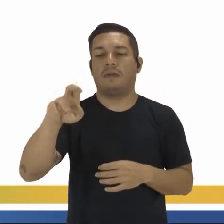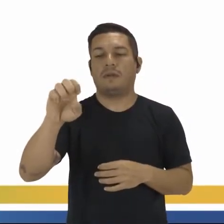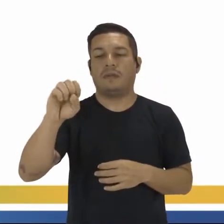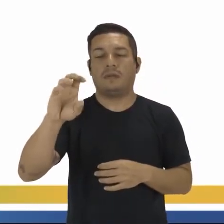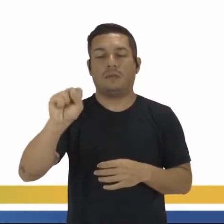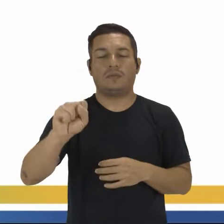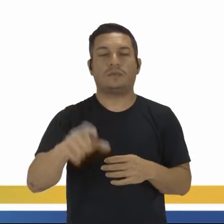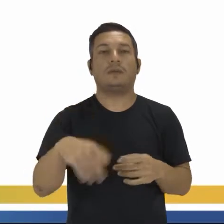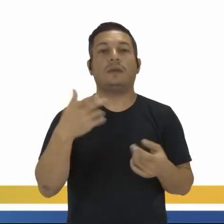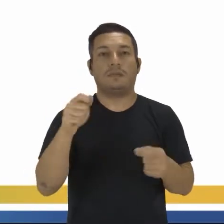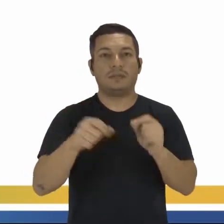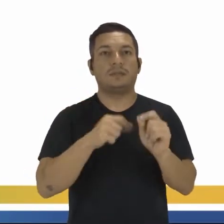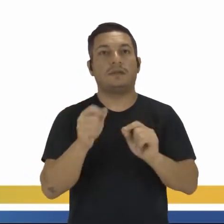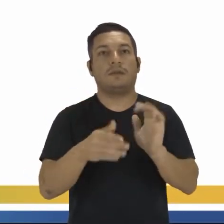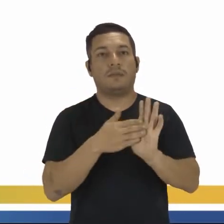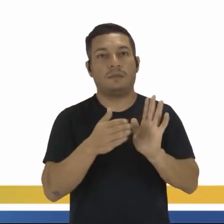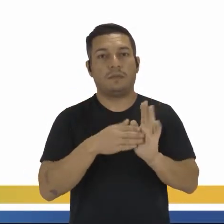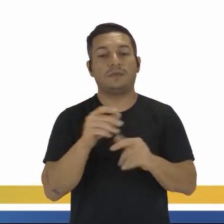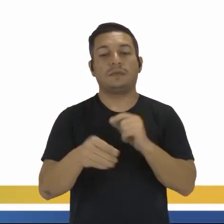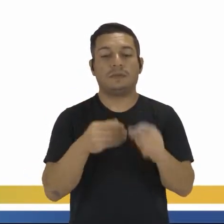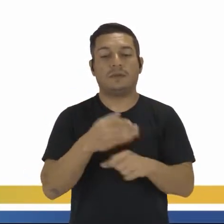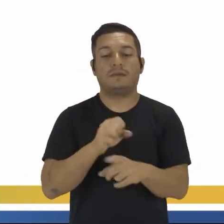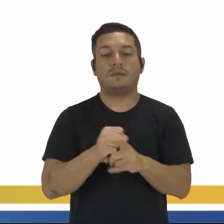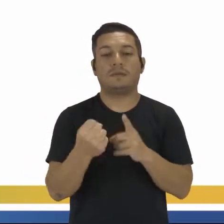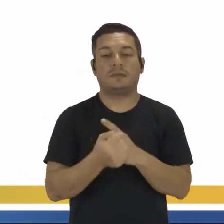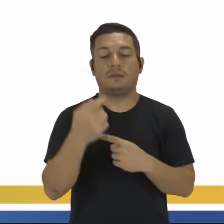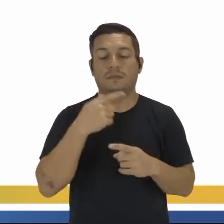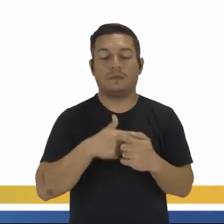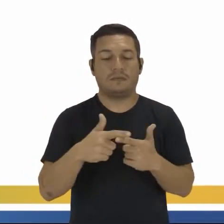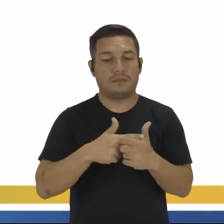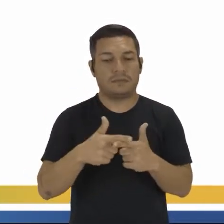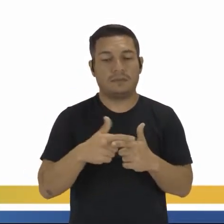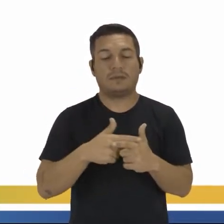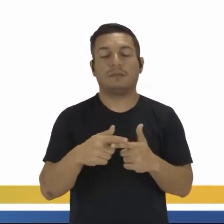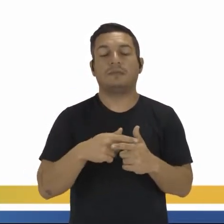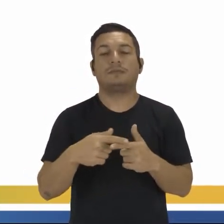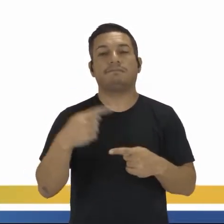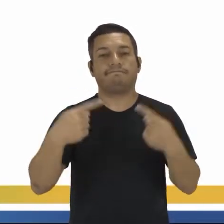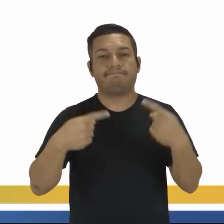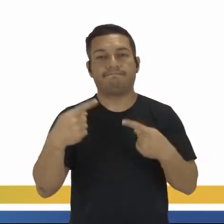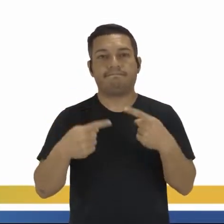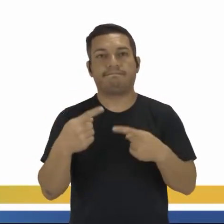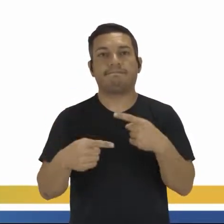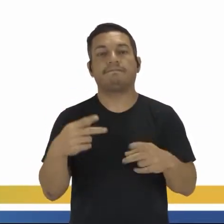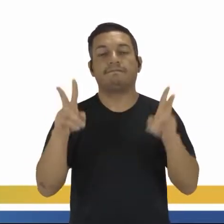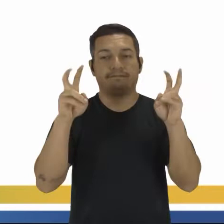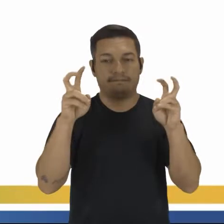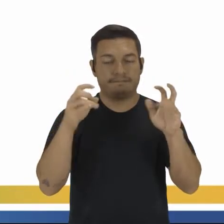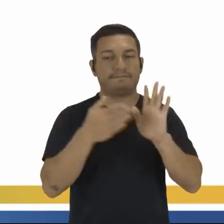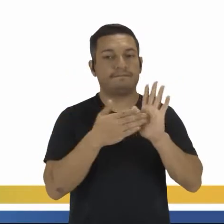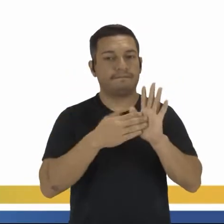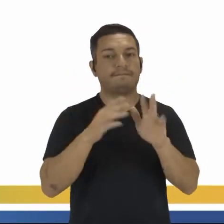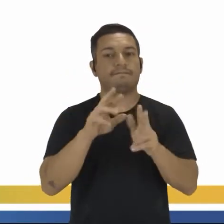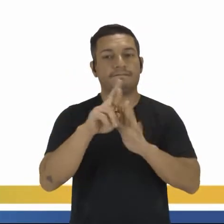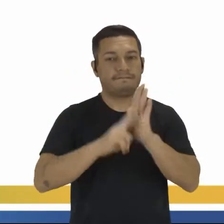proposta de intervenção social para o problema discutido, para a temática proposta na redação do